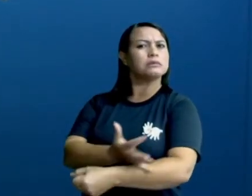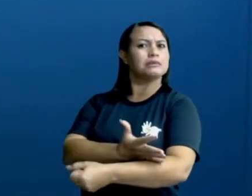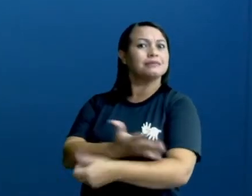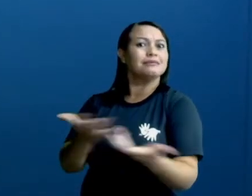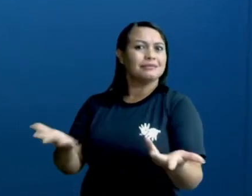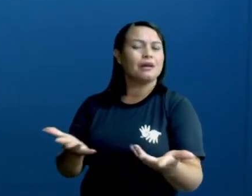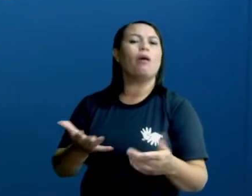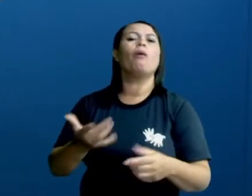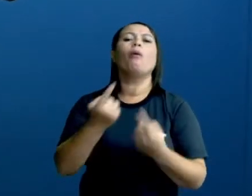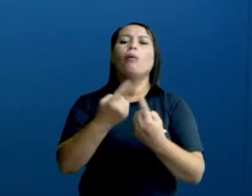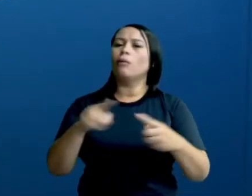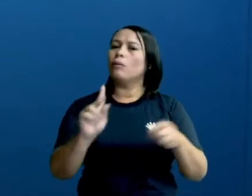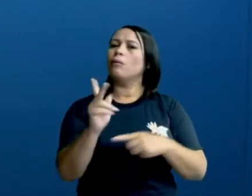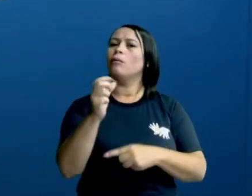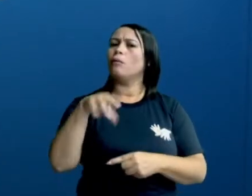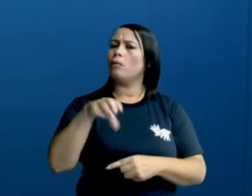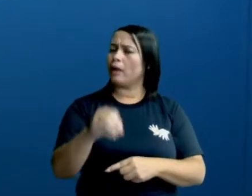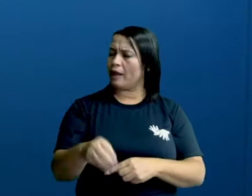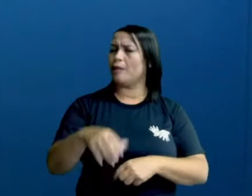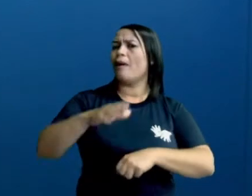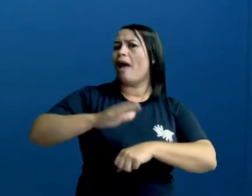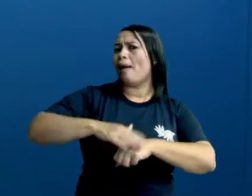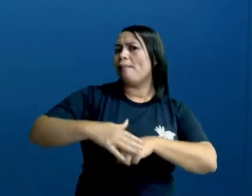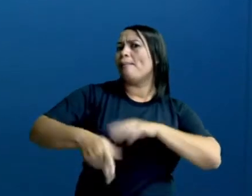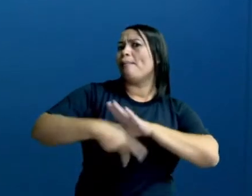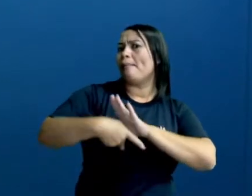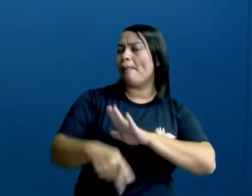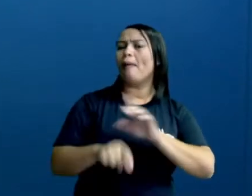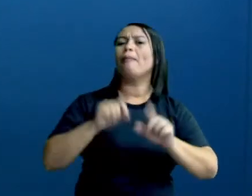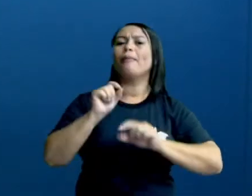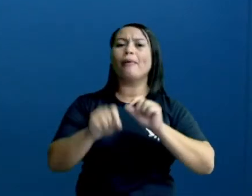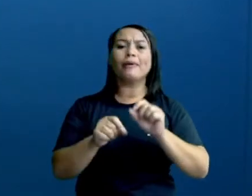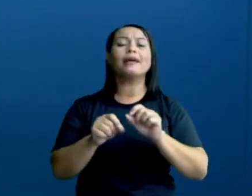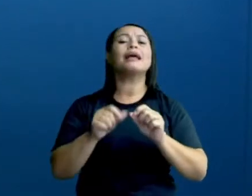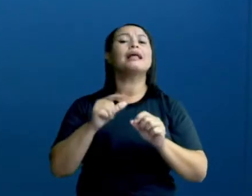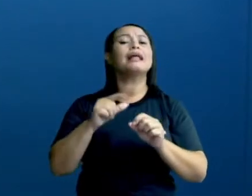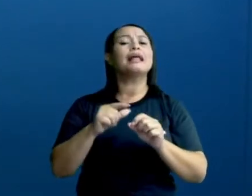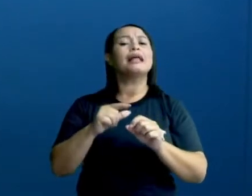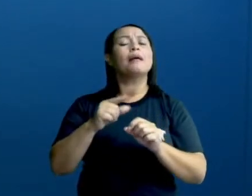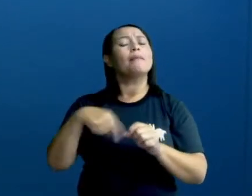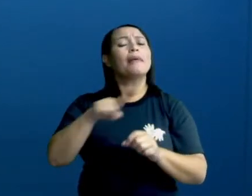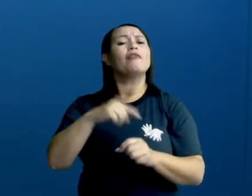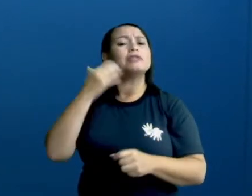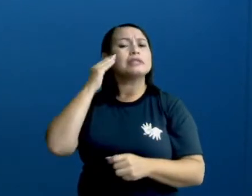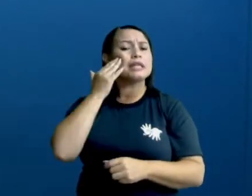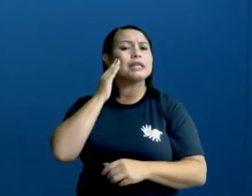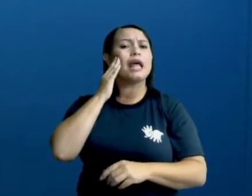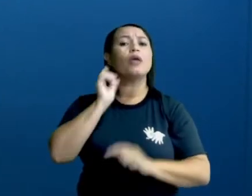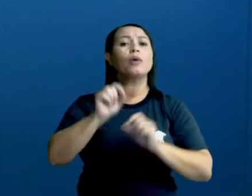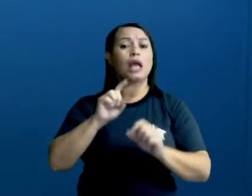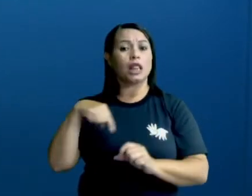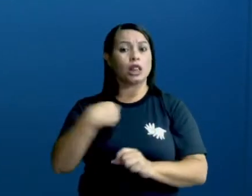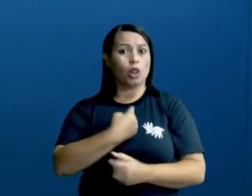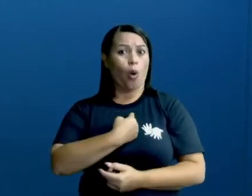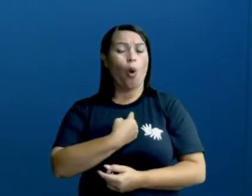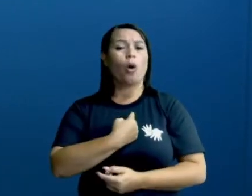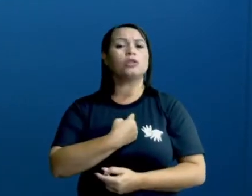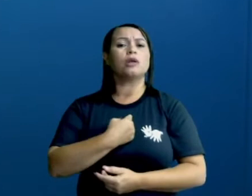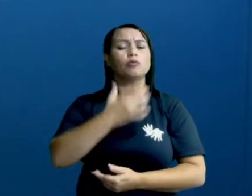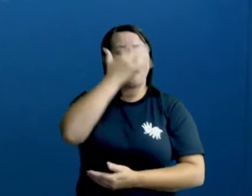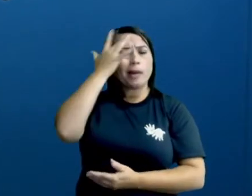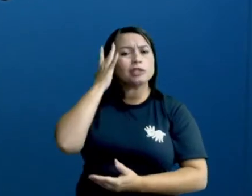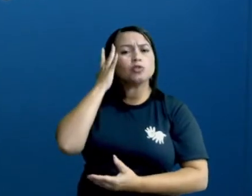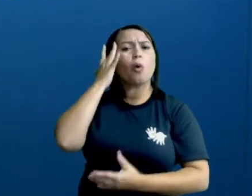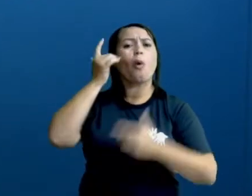arrepiados? Então, o hino ele faz parte disso, ele faz a parte para poder fazer com que nós, enquanto cidadãos